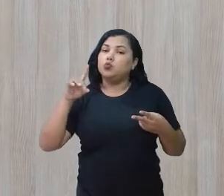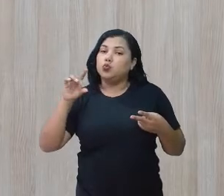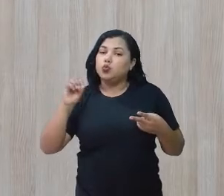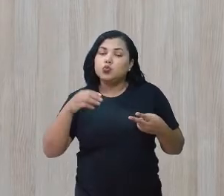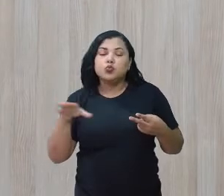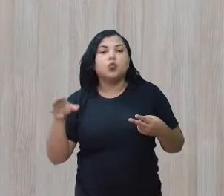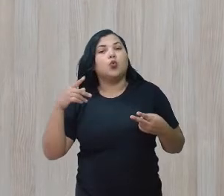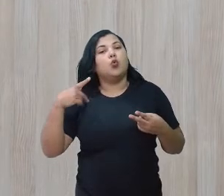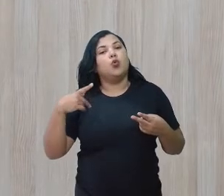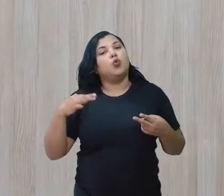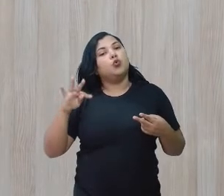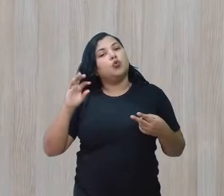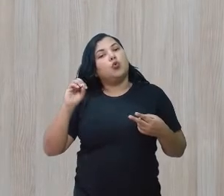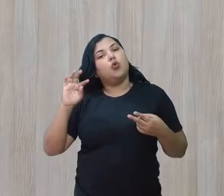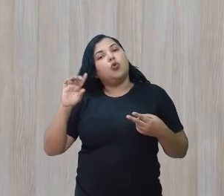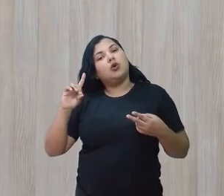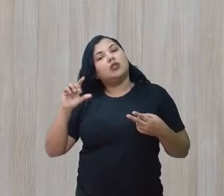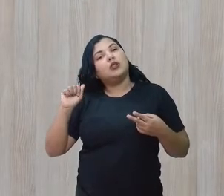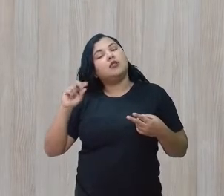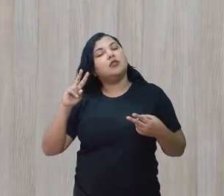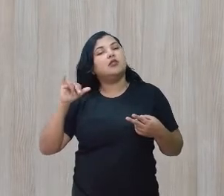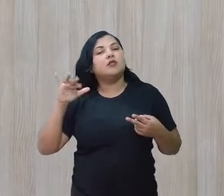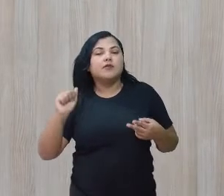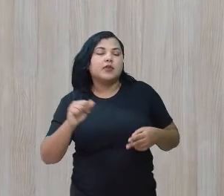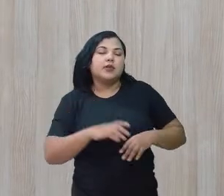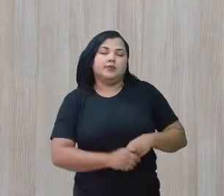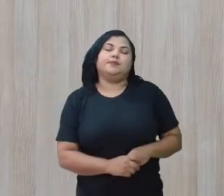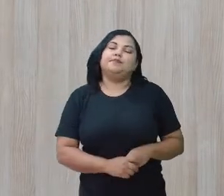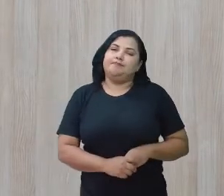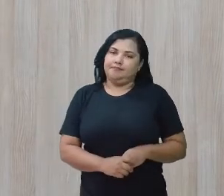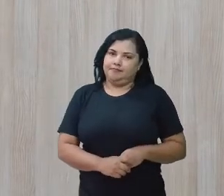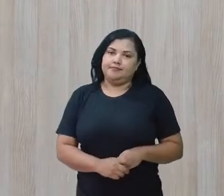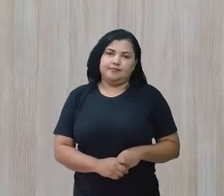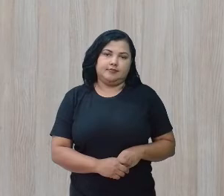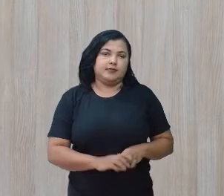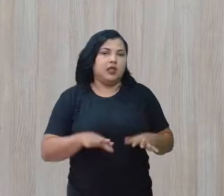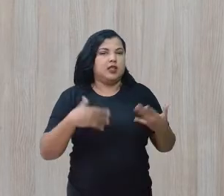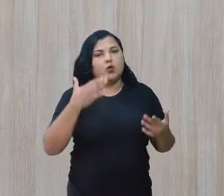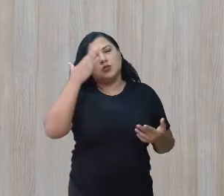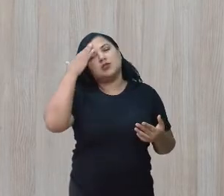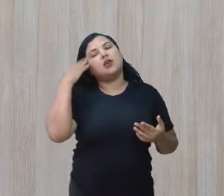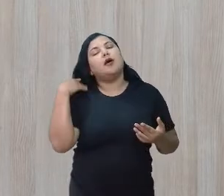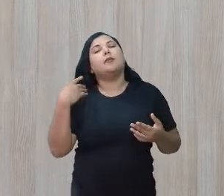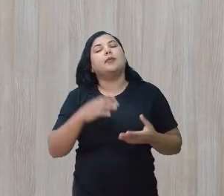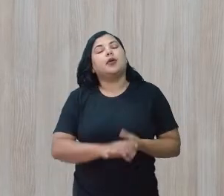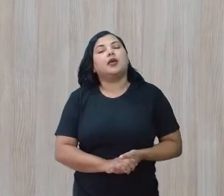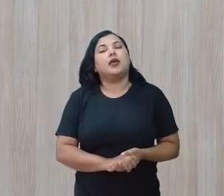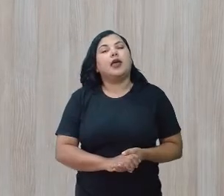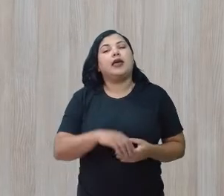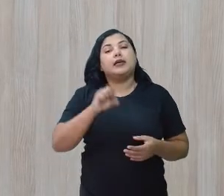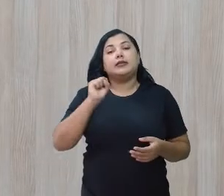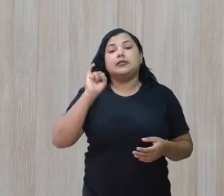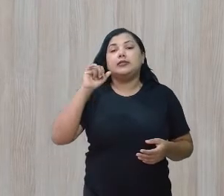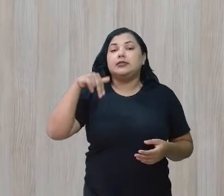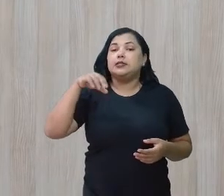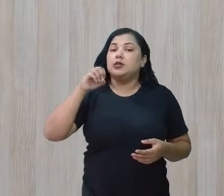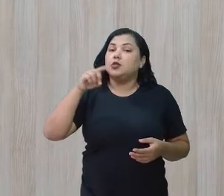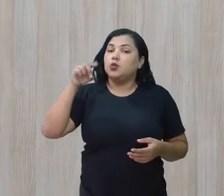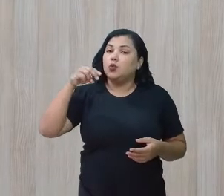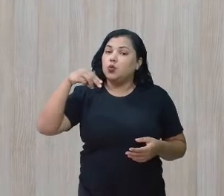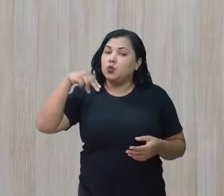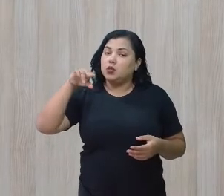elas funcionam no sentido de opor ideias. Então, saber sinônimos, palavras que